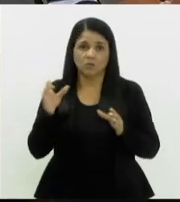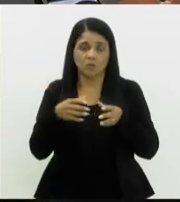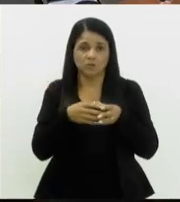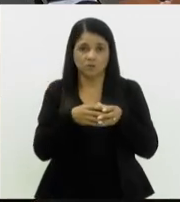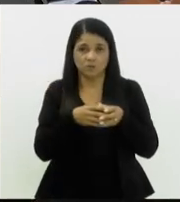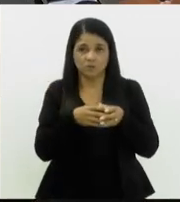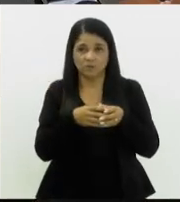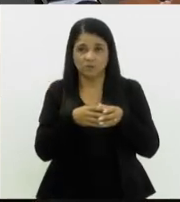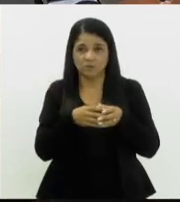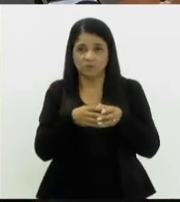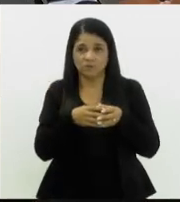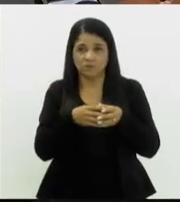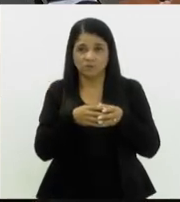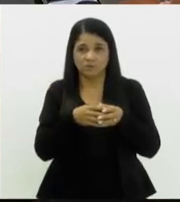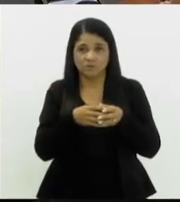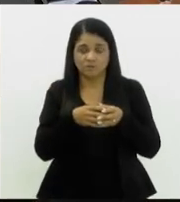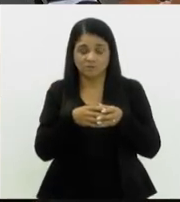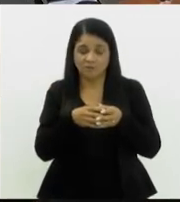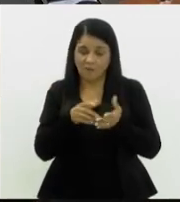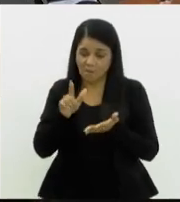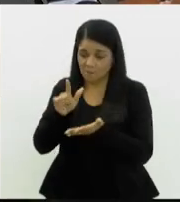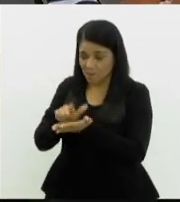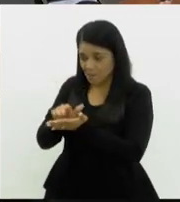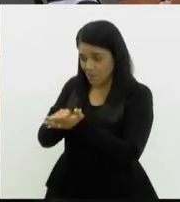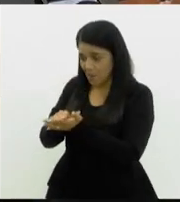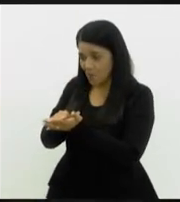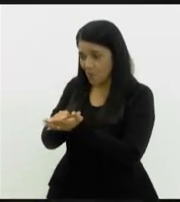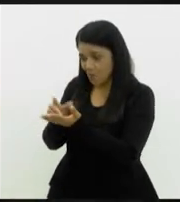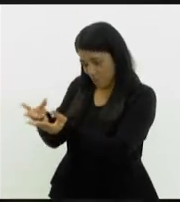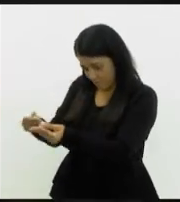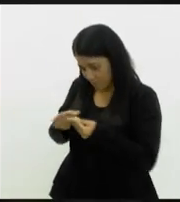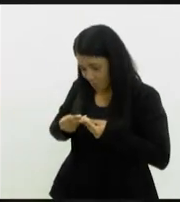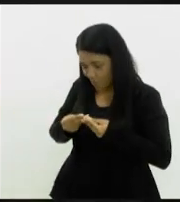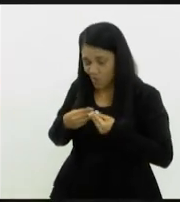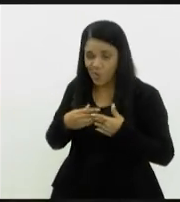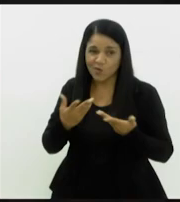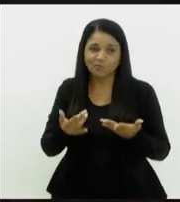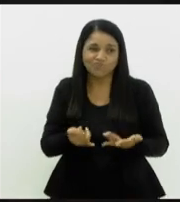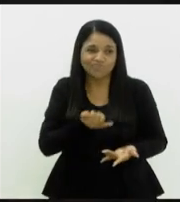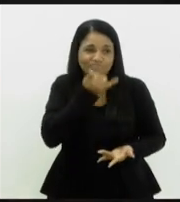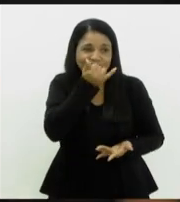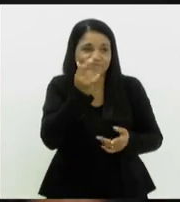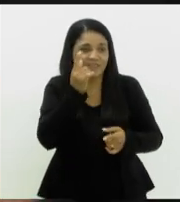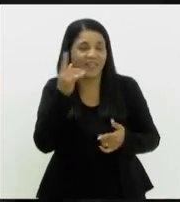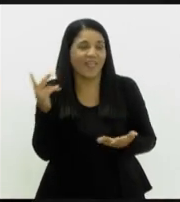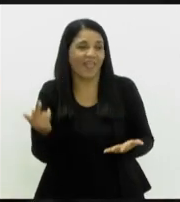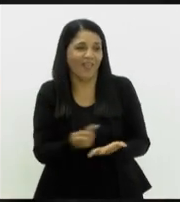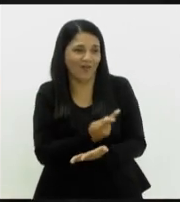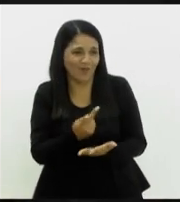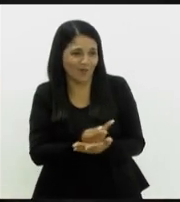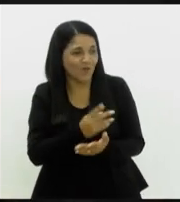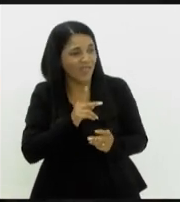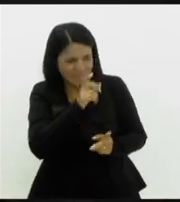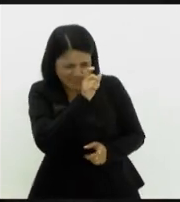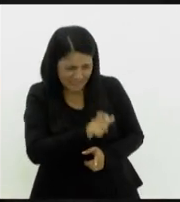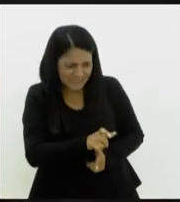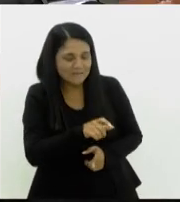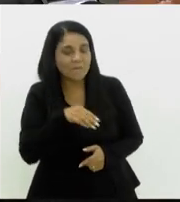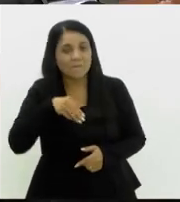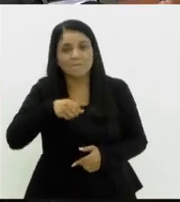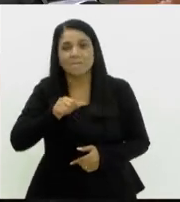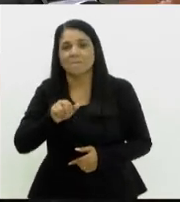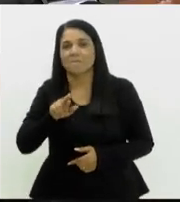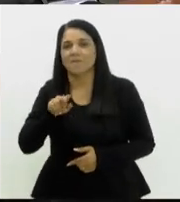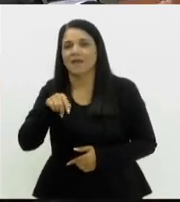Marquinhos recolheu o papel antes, me induziu a erro, mas não tem problema não, que ele tem crédito mas comigo. Mas sempre quem erra é ele mesmo. Eu não tenho